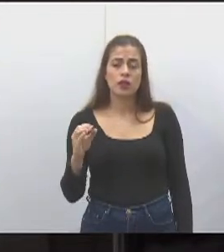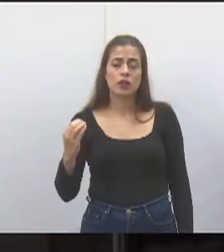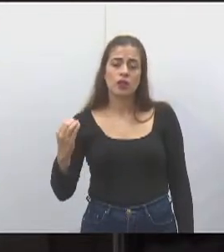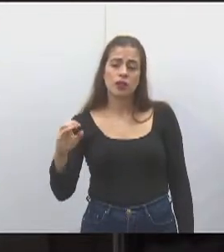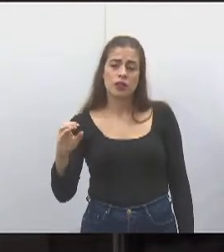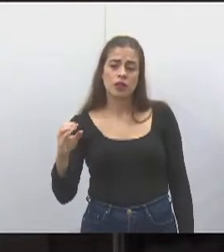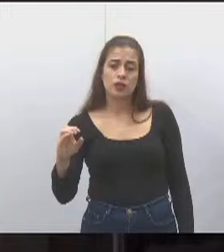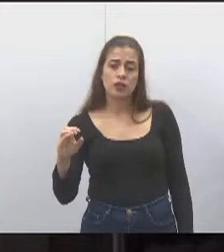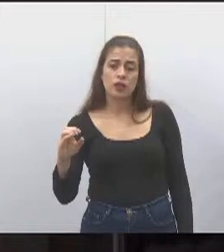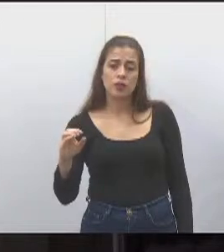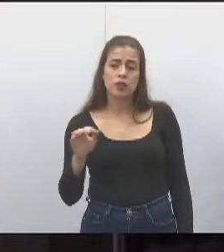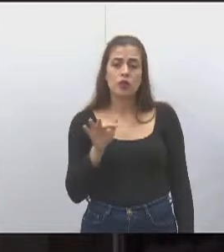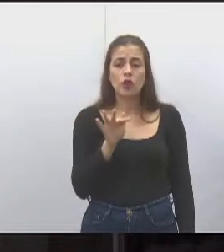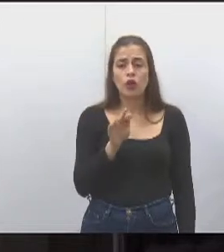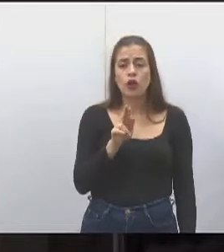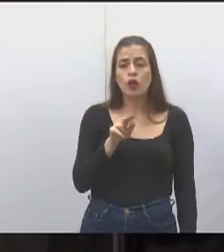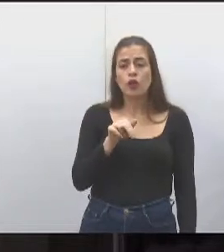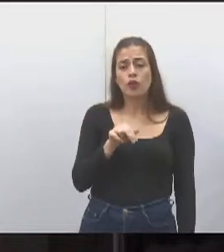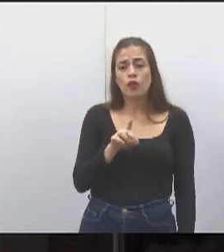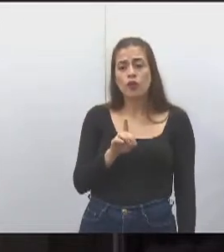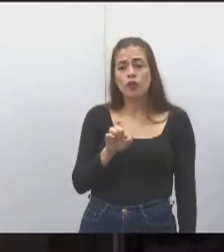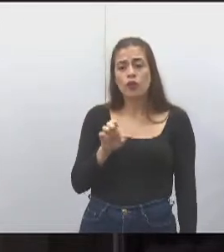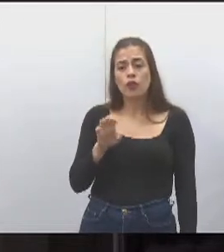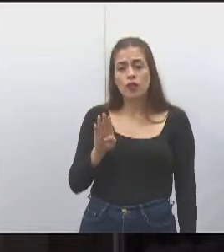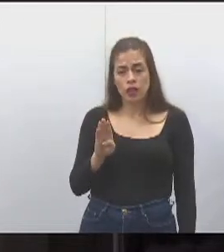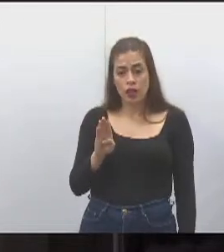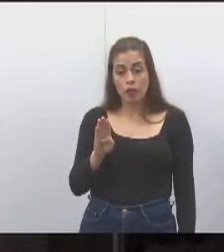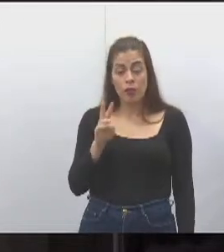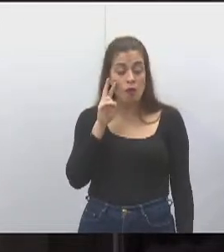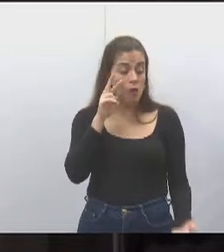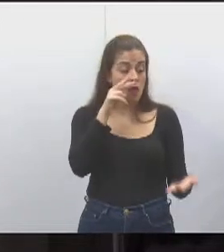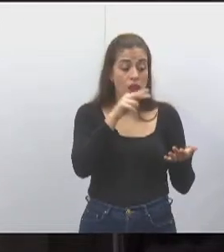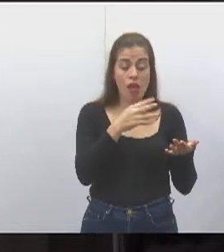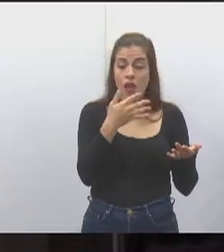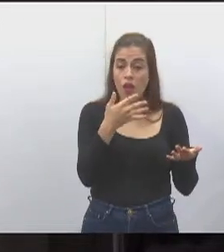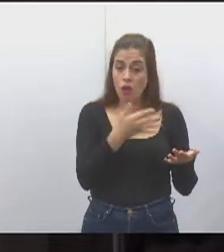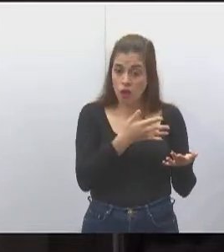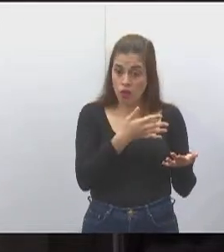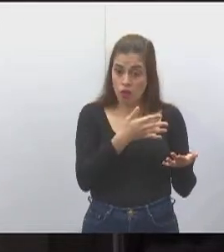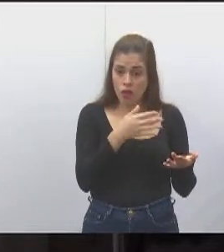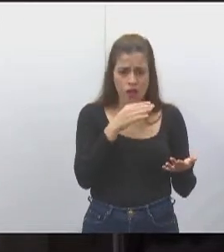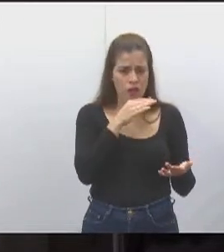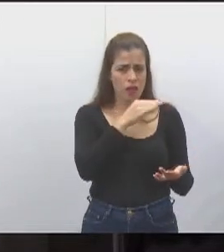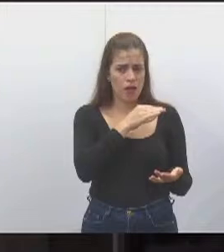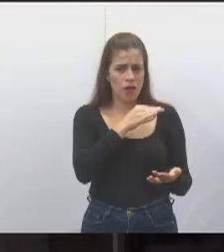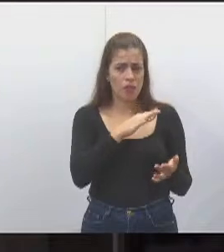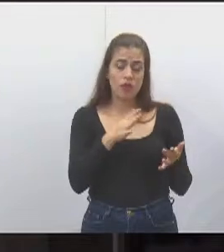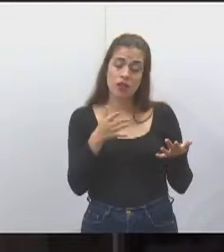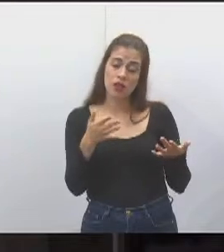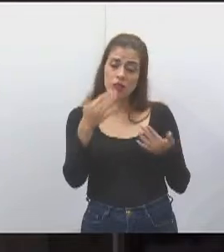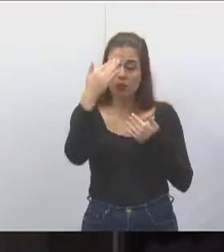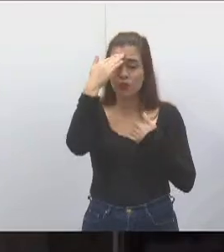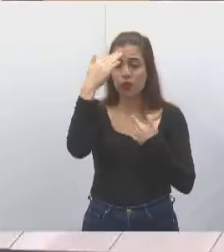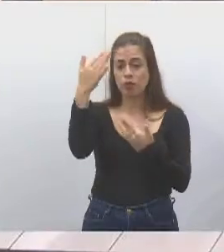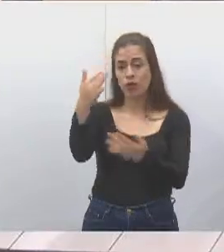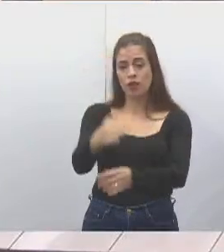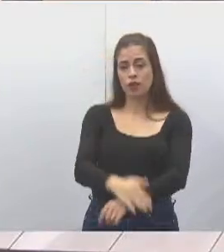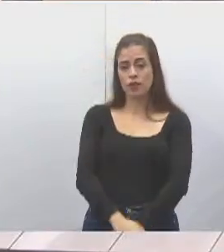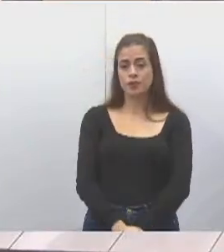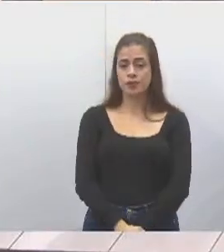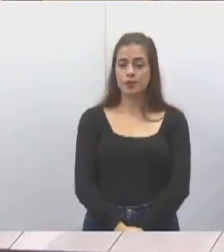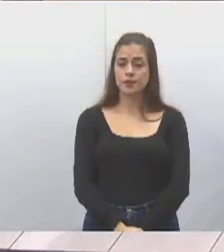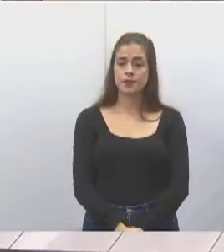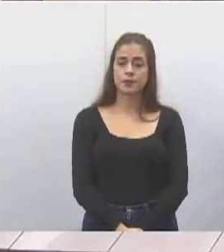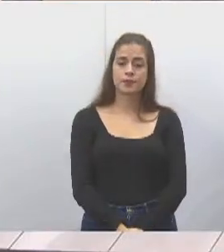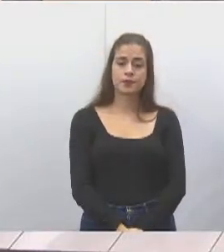146.665.661,40 do Fundeb. Está aqui, eu acabei de consultar rapidamente. É isso, muito obrigada.